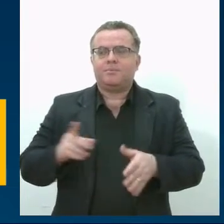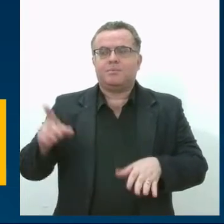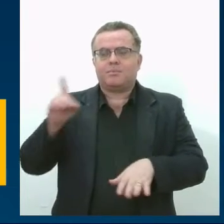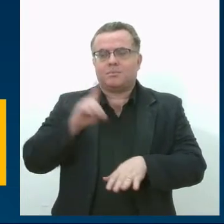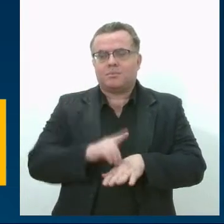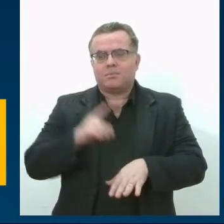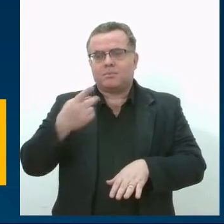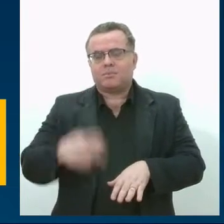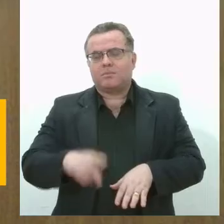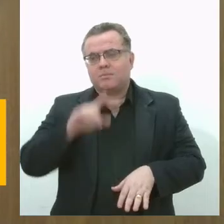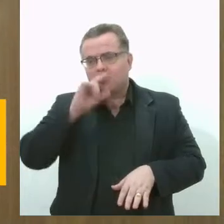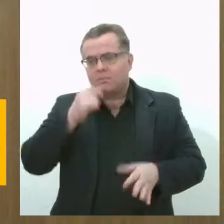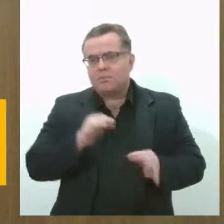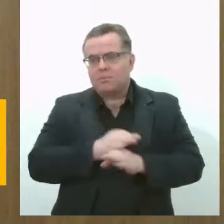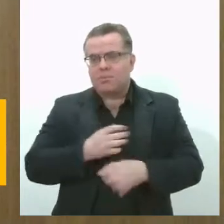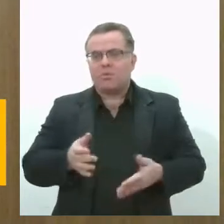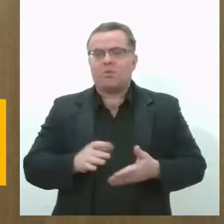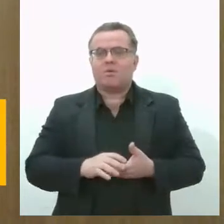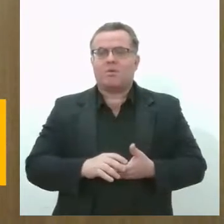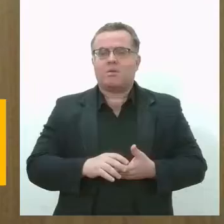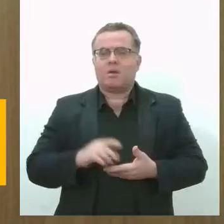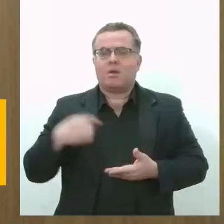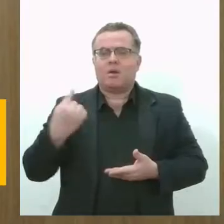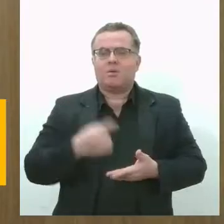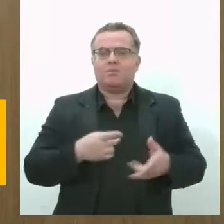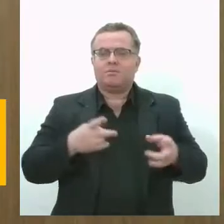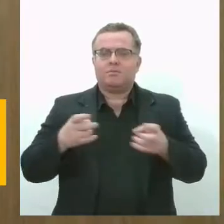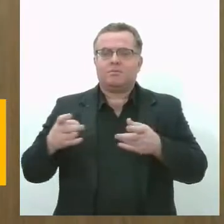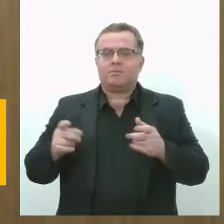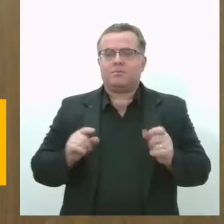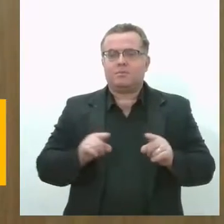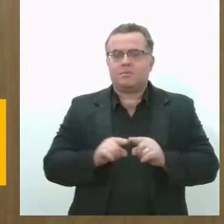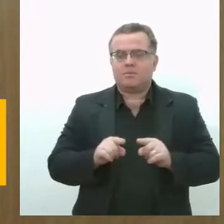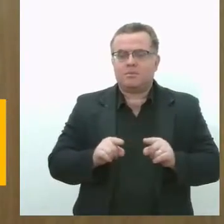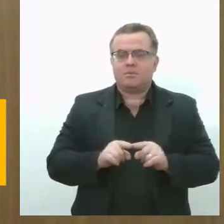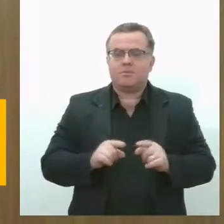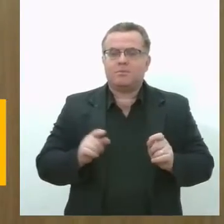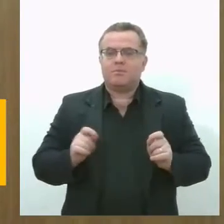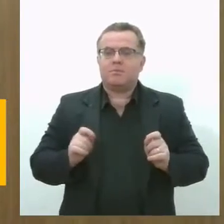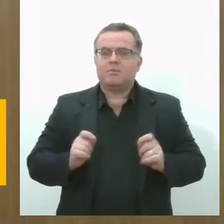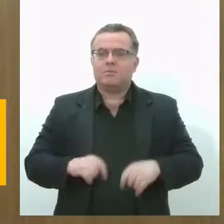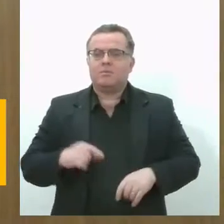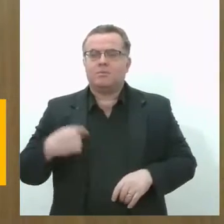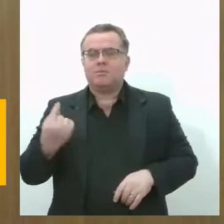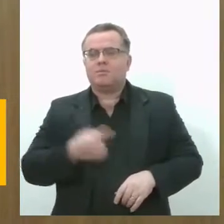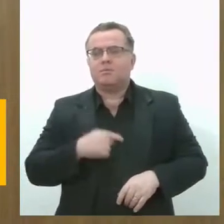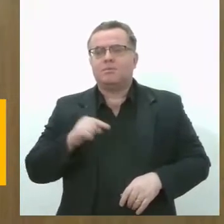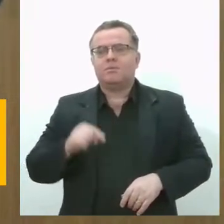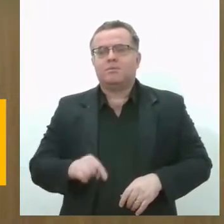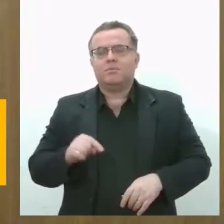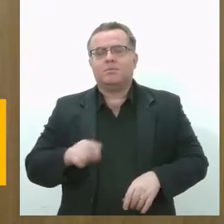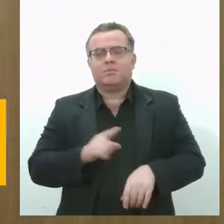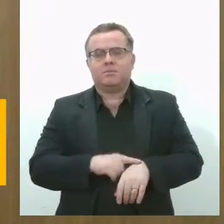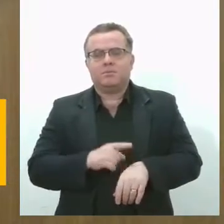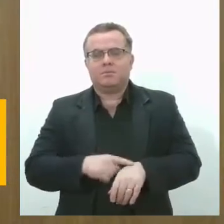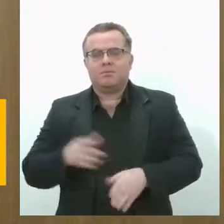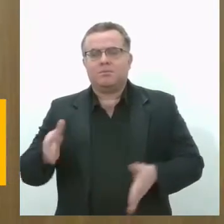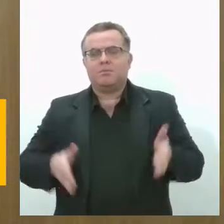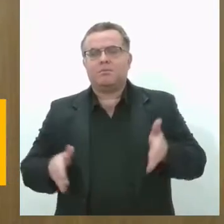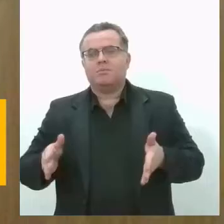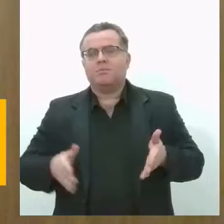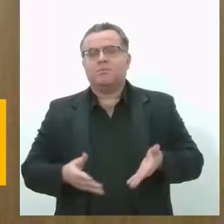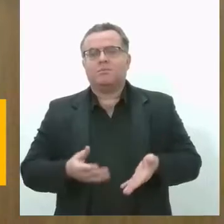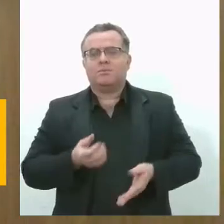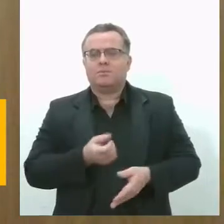Aracaju. A gente pode dizer também que nós estamos em um período aí de maior propensão